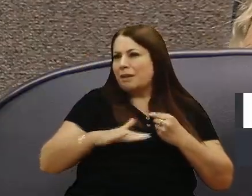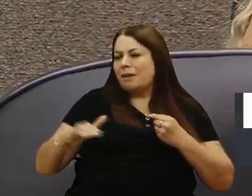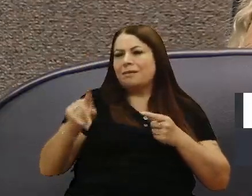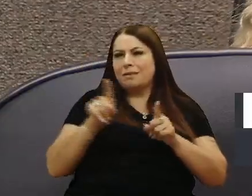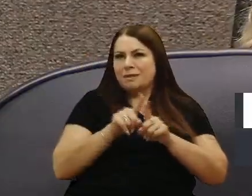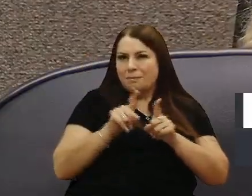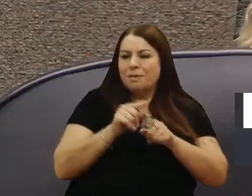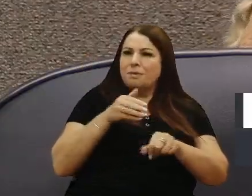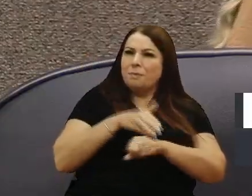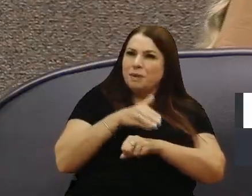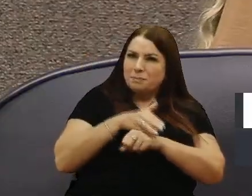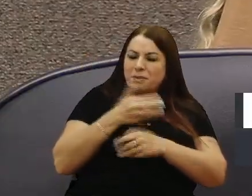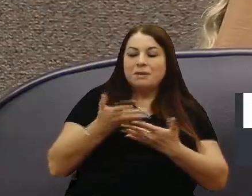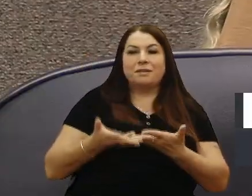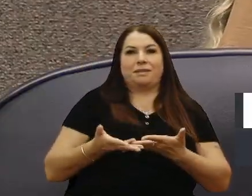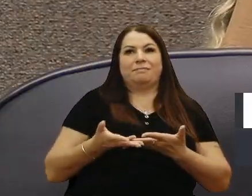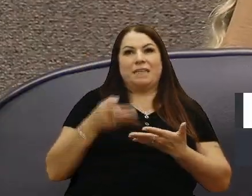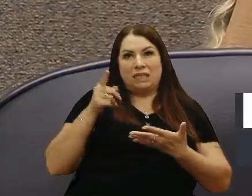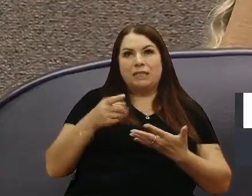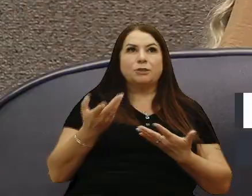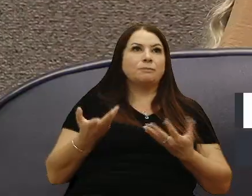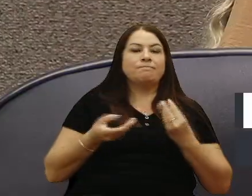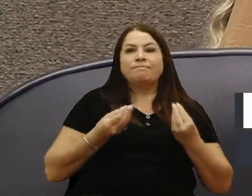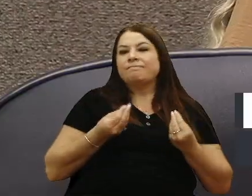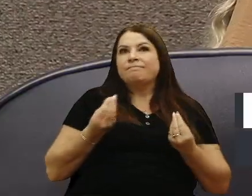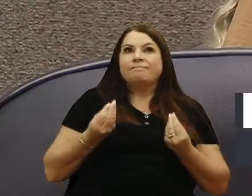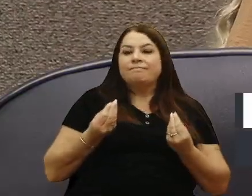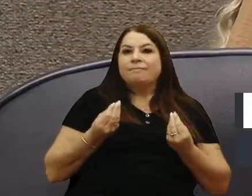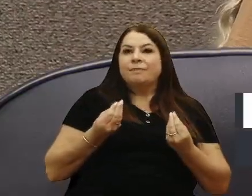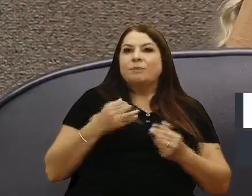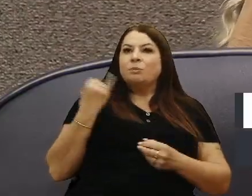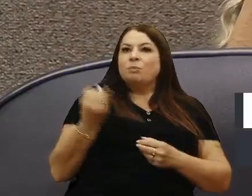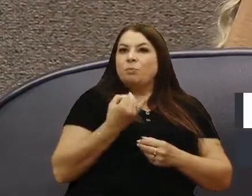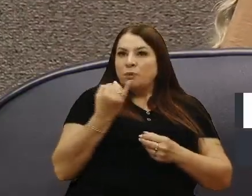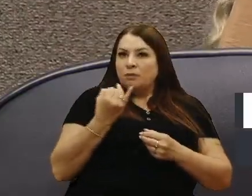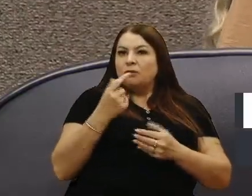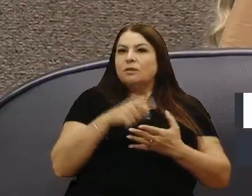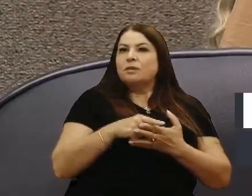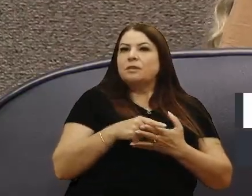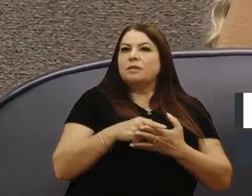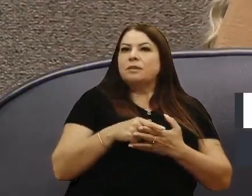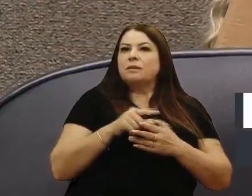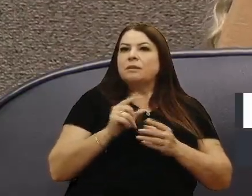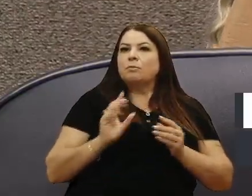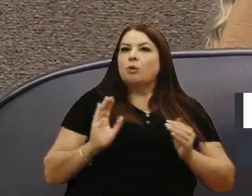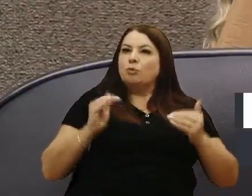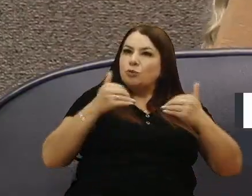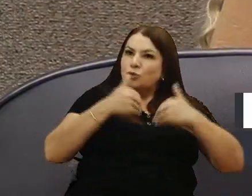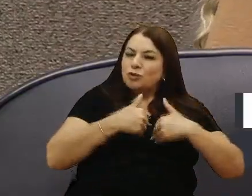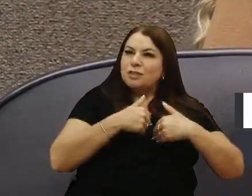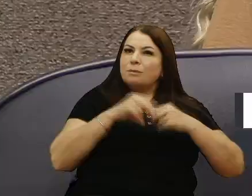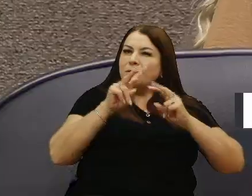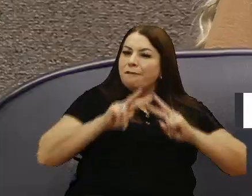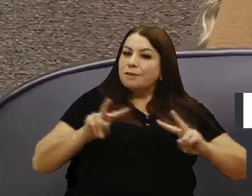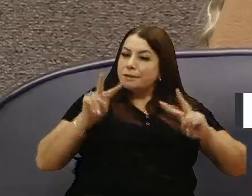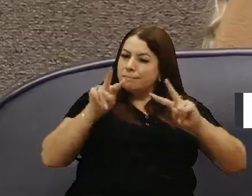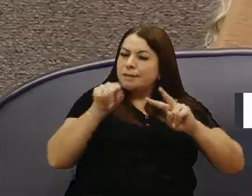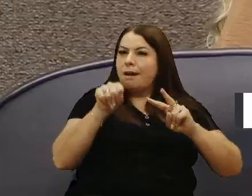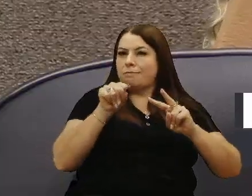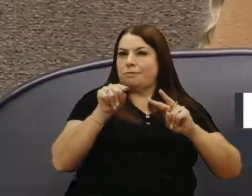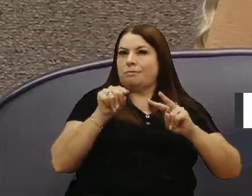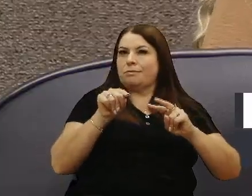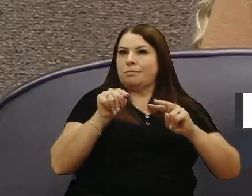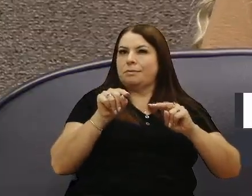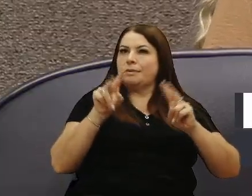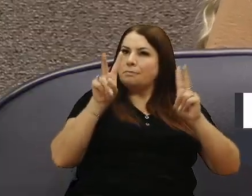também participando. Então, isso foi de extrema importância para a questão do autismo, para dar visibilidade, para essa